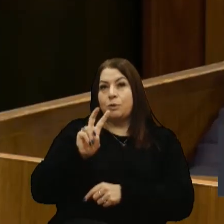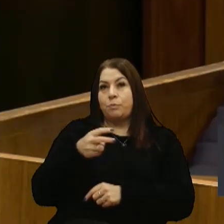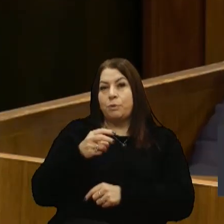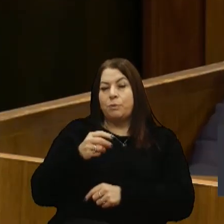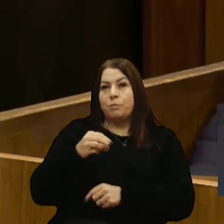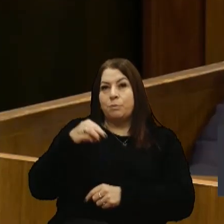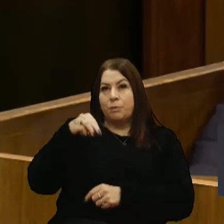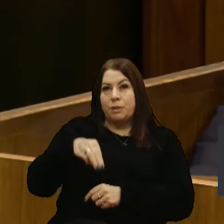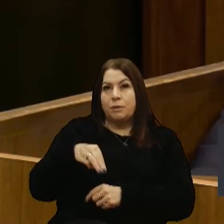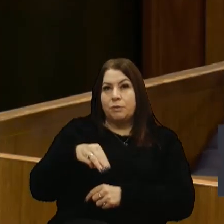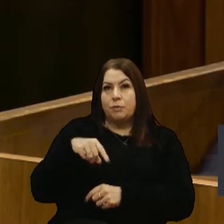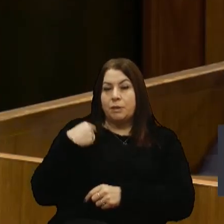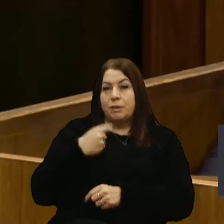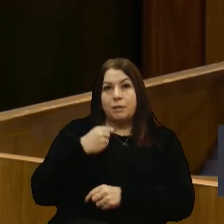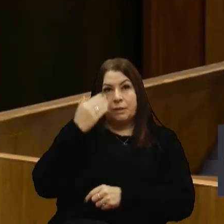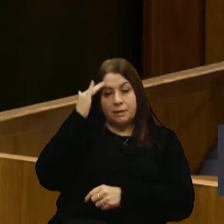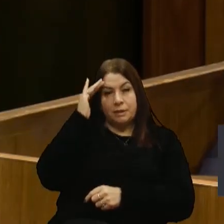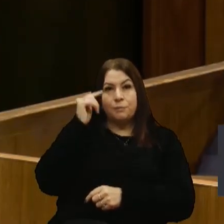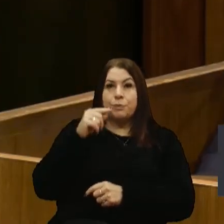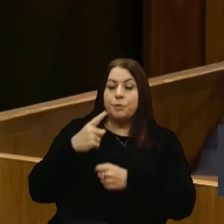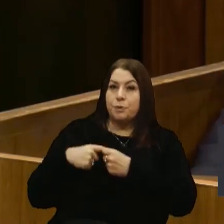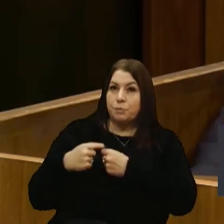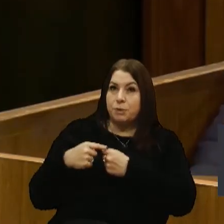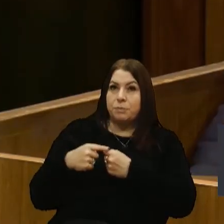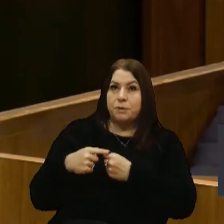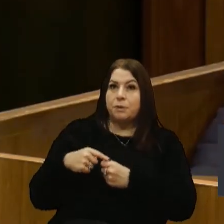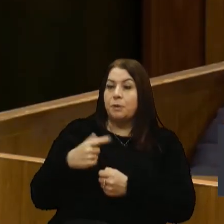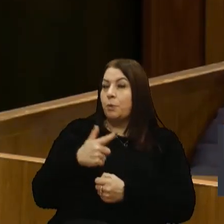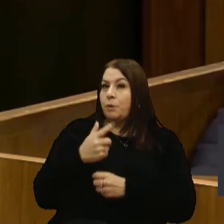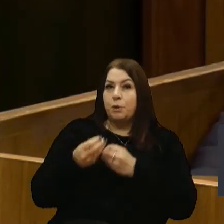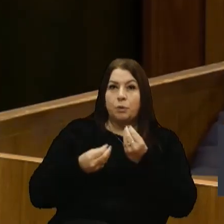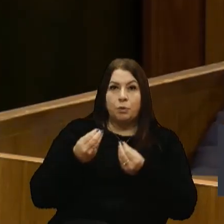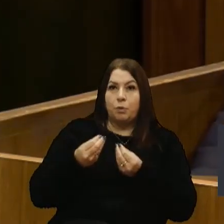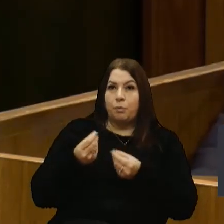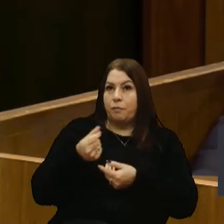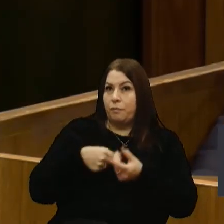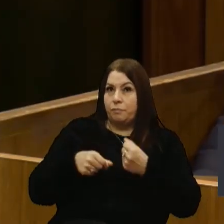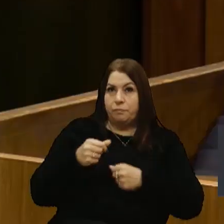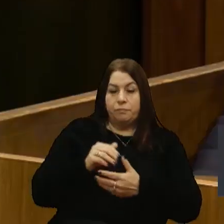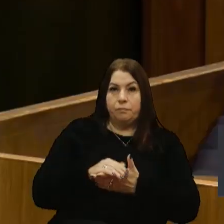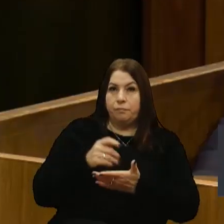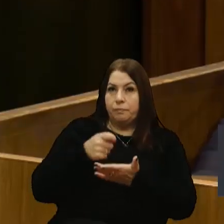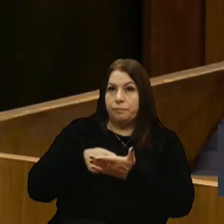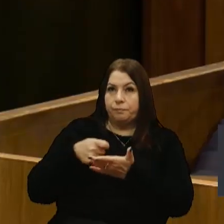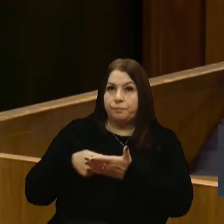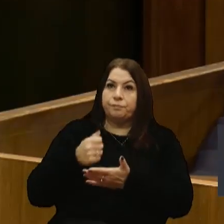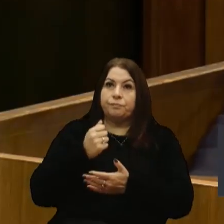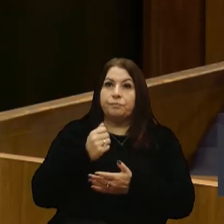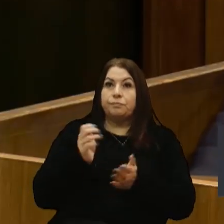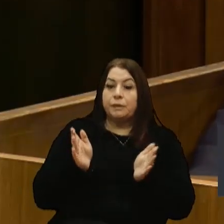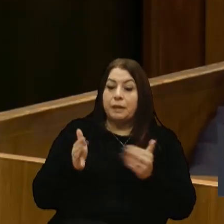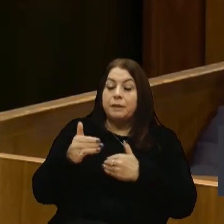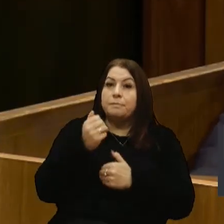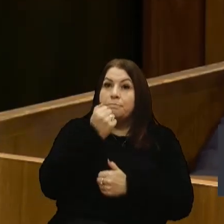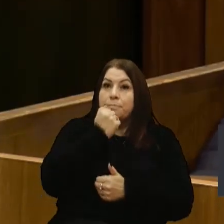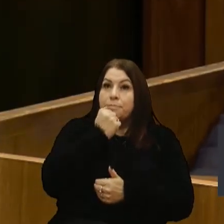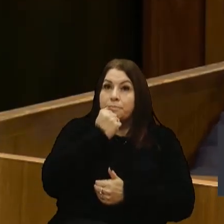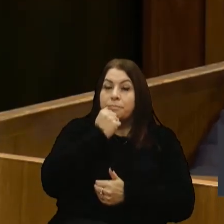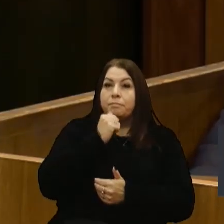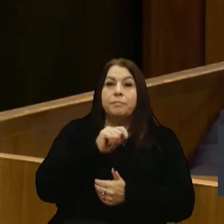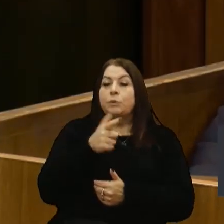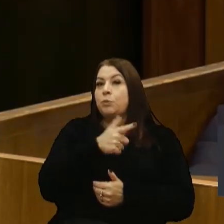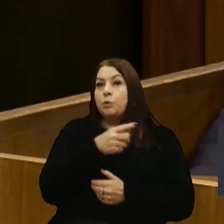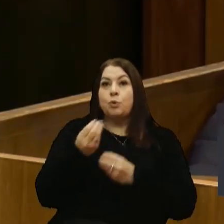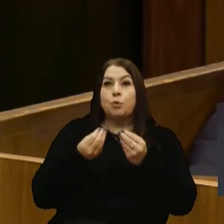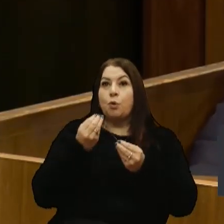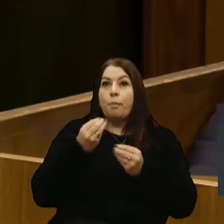nós entendemos que o município realmente não tem condições financeiras de pagar as pedras e também não